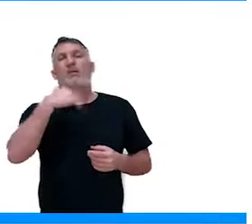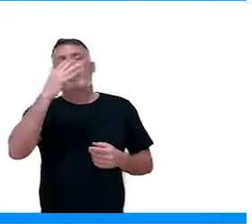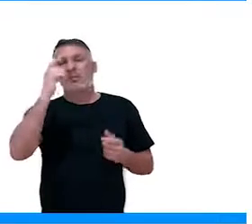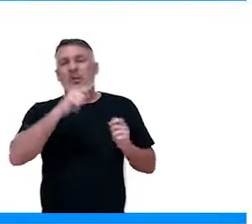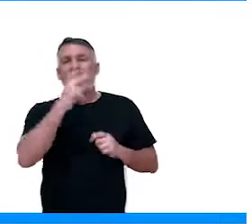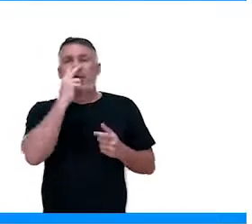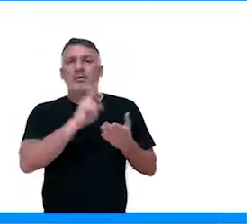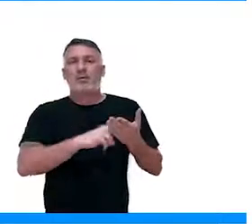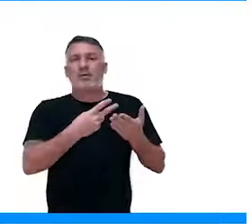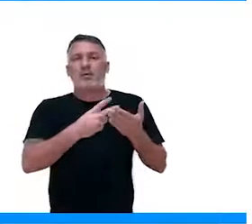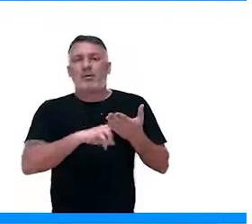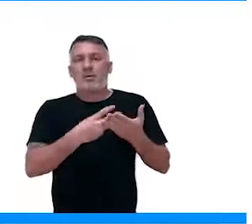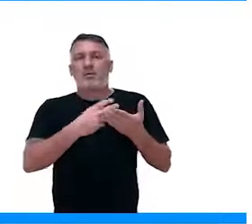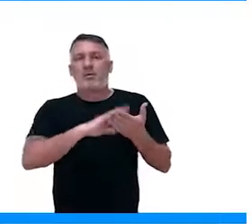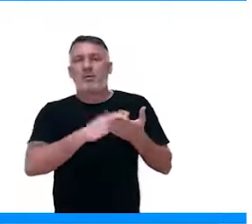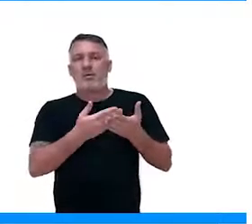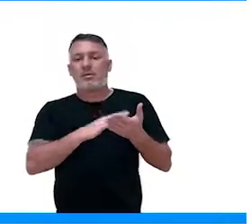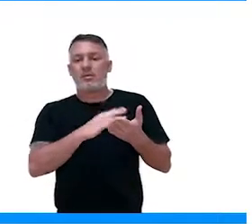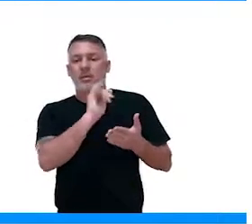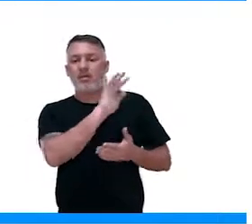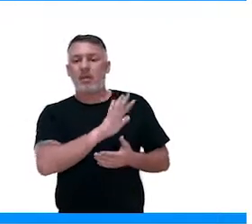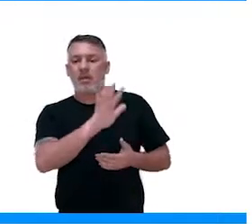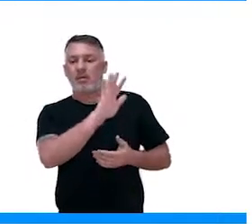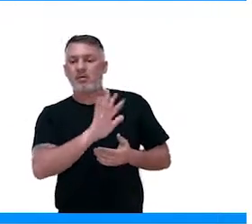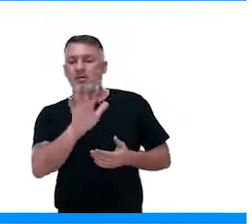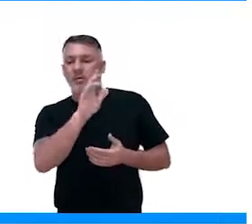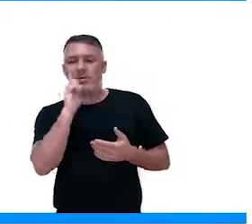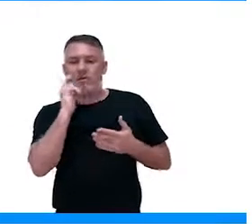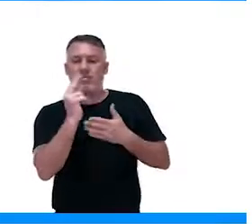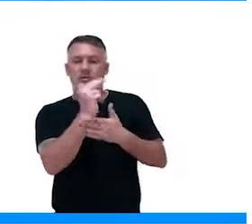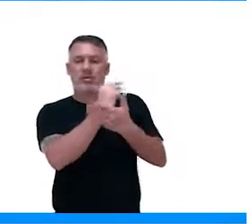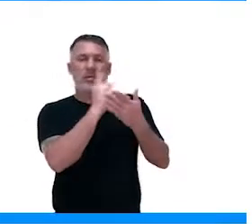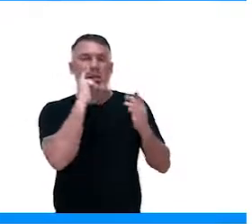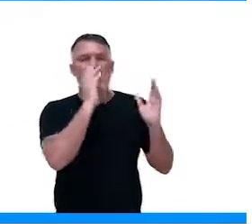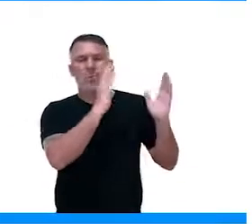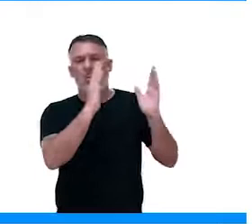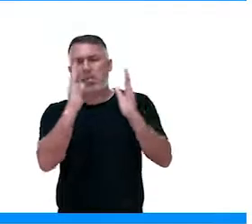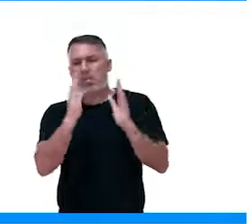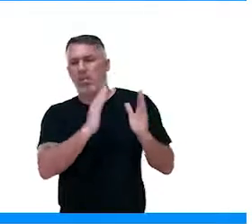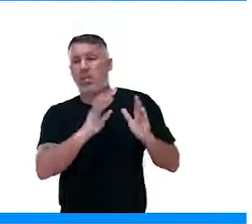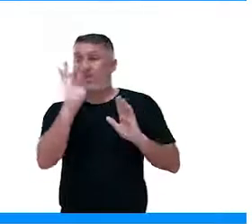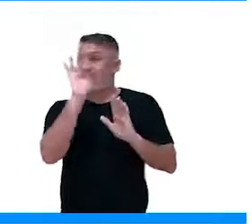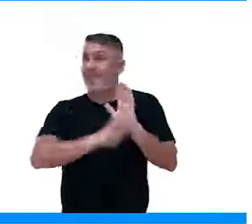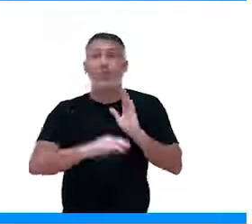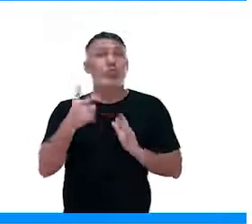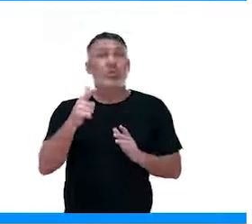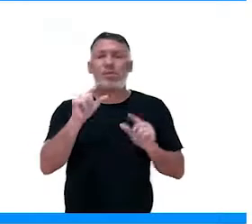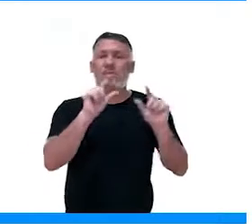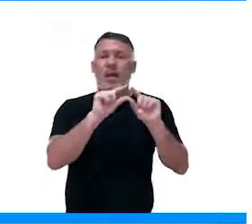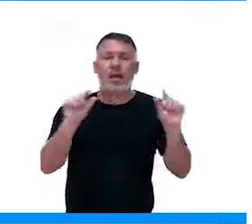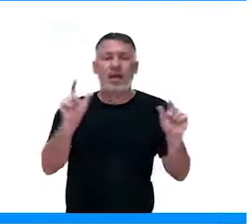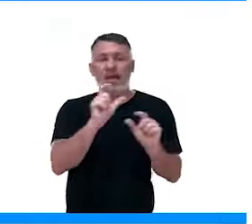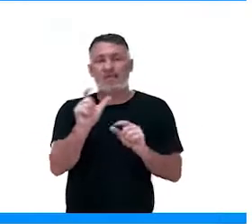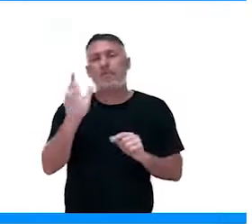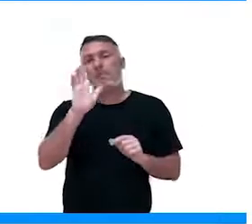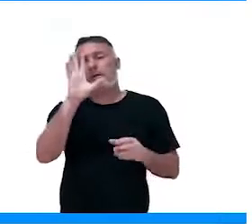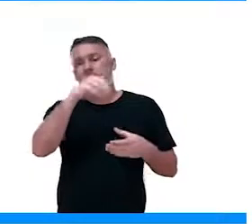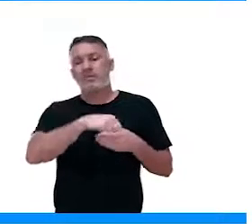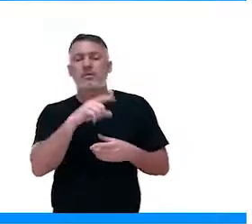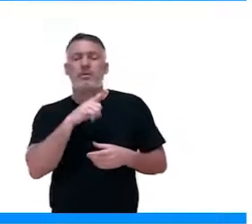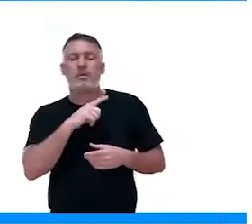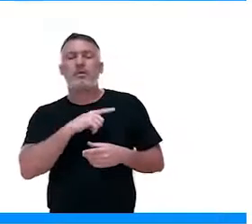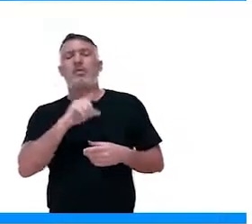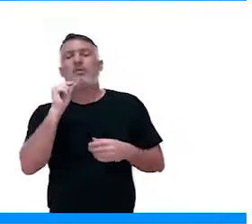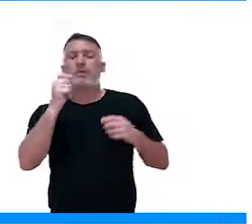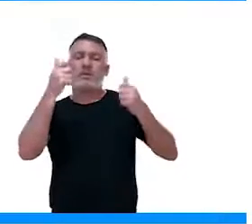consigo traduzir e interpretar toda essa imagem. E essa imagem, embora não tenha nenhum texto verbal,